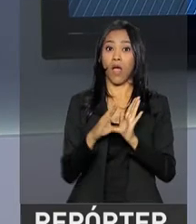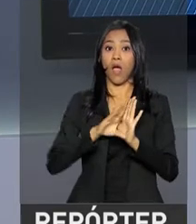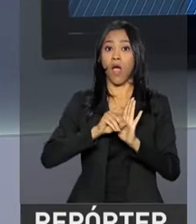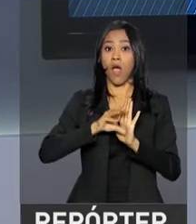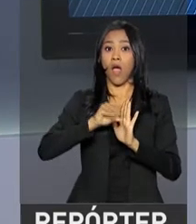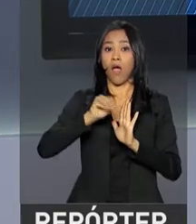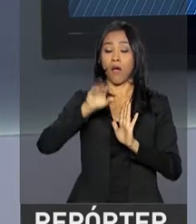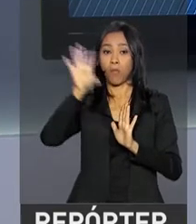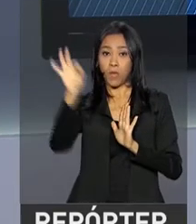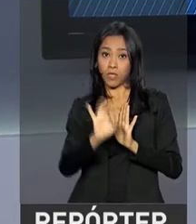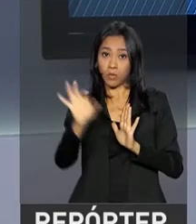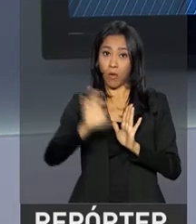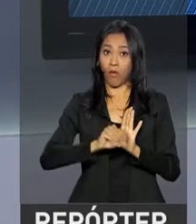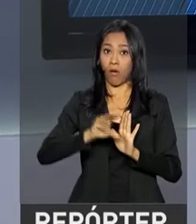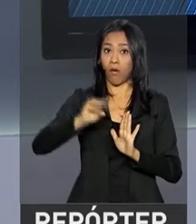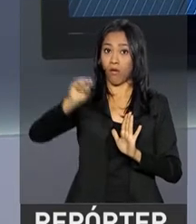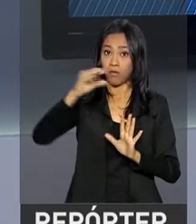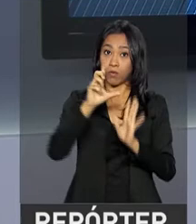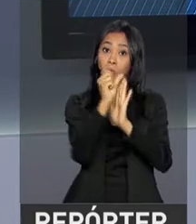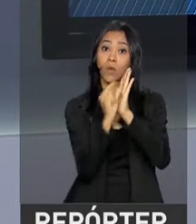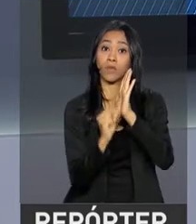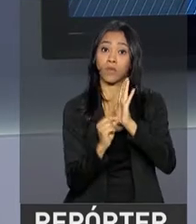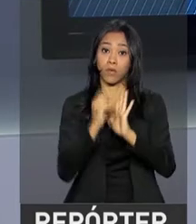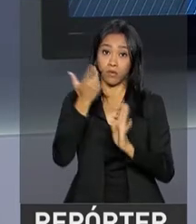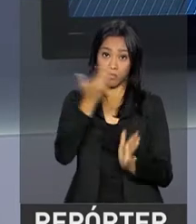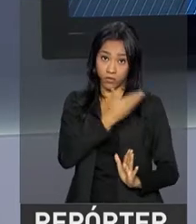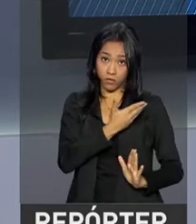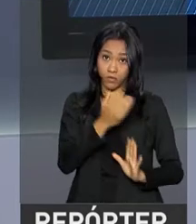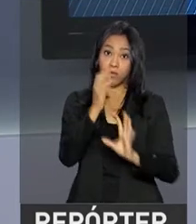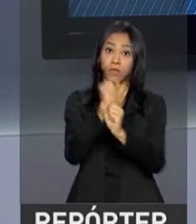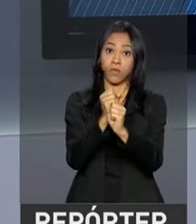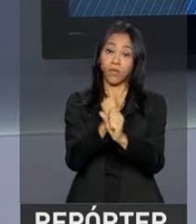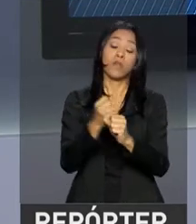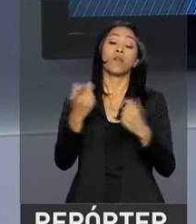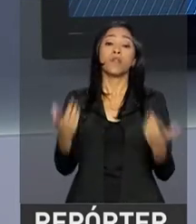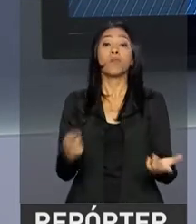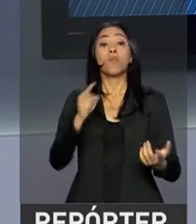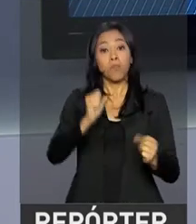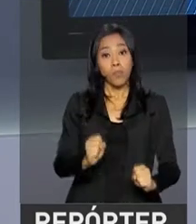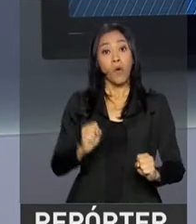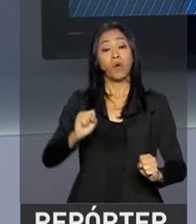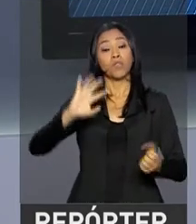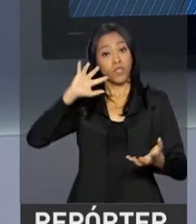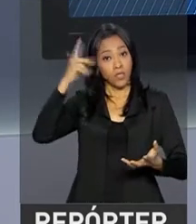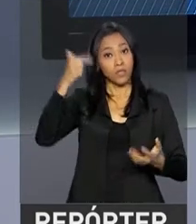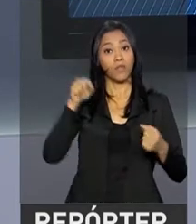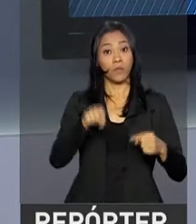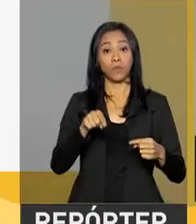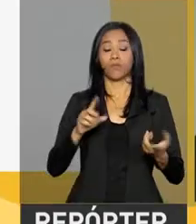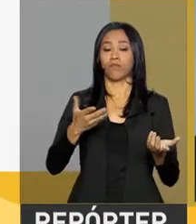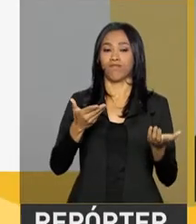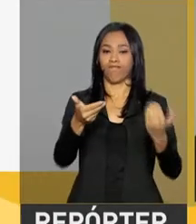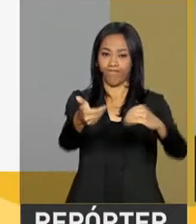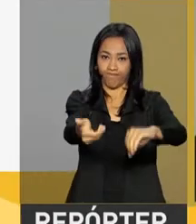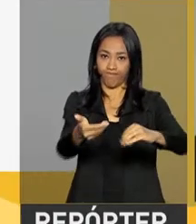orçamento para o ministro a aprovação da reforma pelo congresso pode resolver todo esse impasse